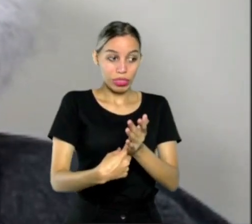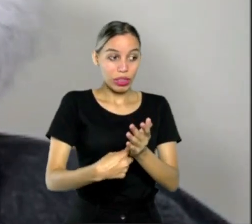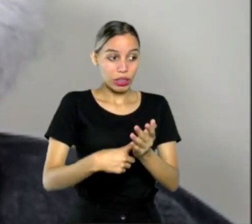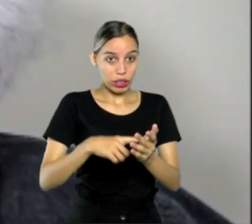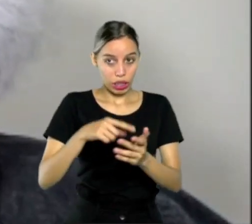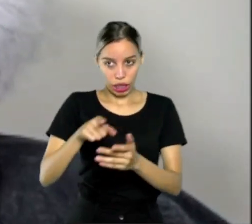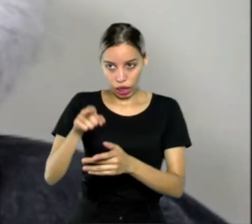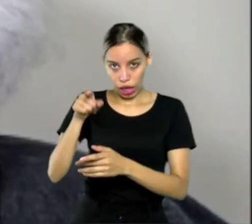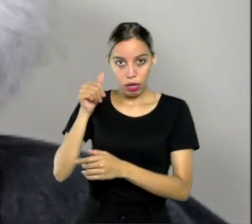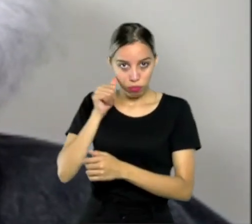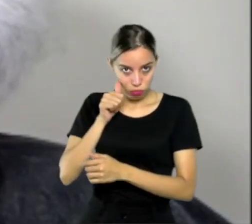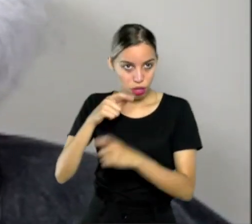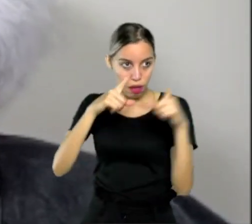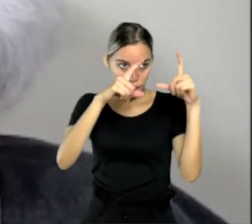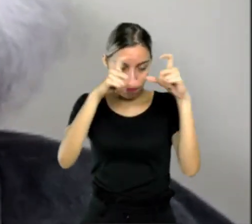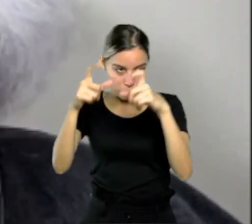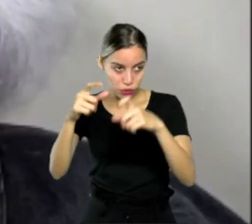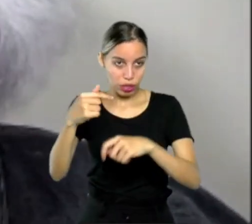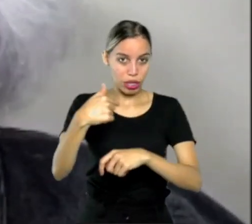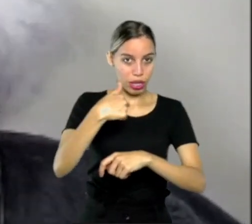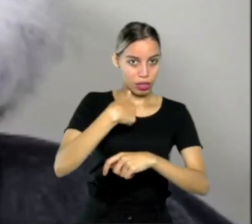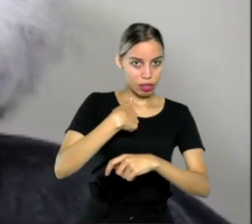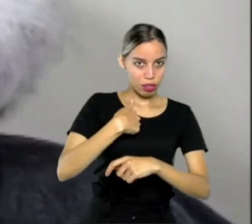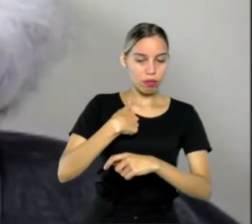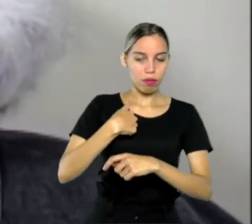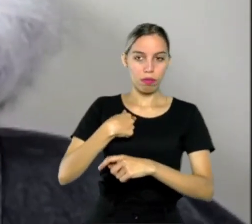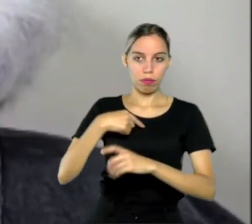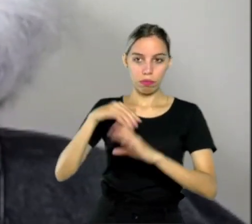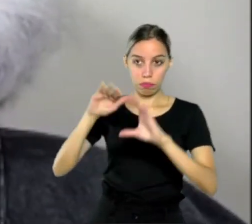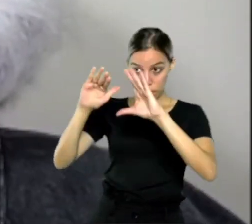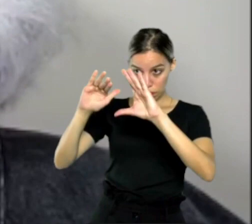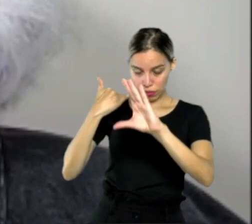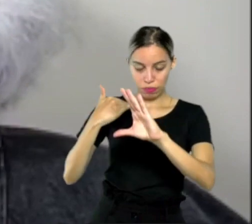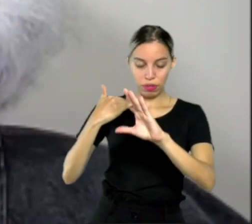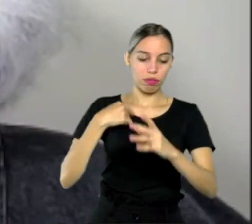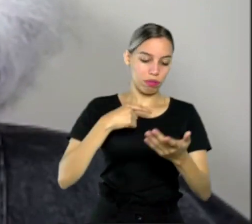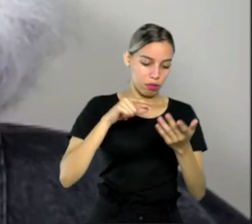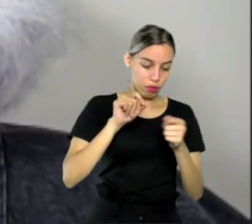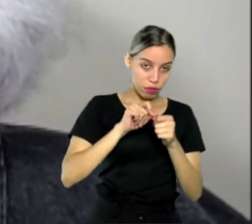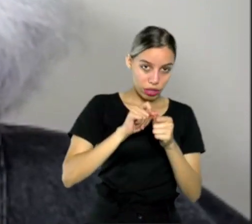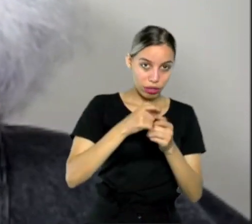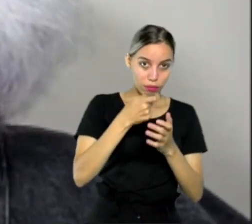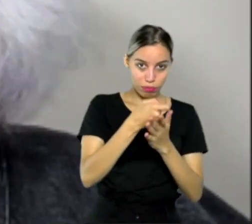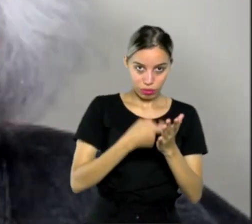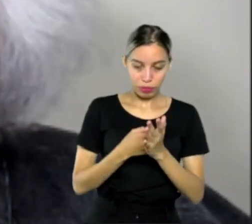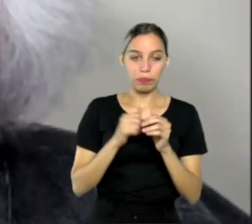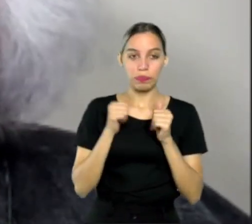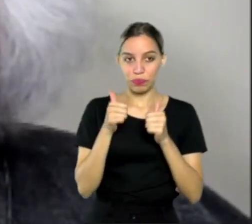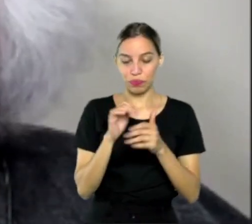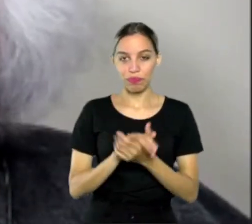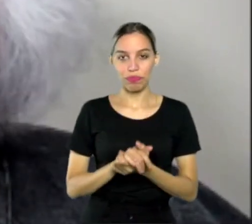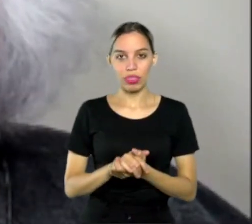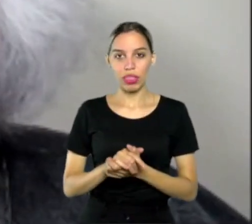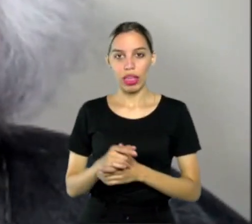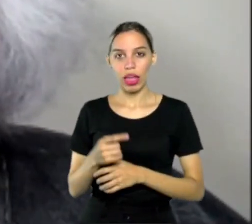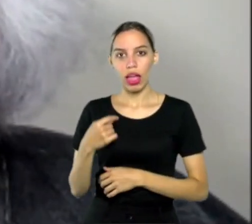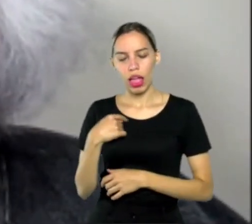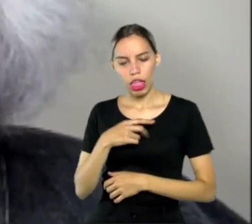minha filha, que é fazendeira, e ele falou, não, dona Lídia, isso aí é galo de